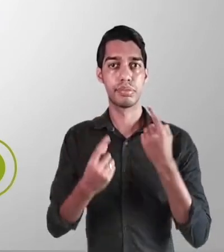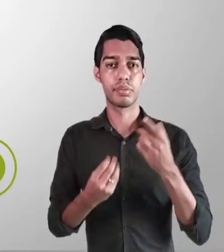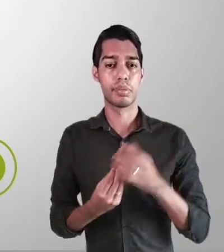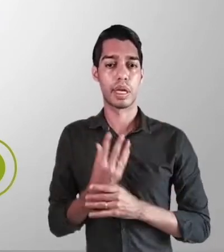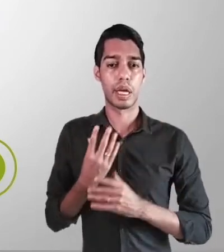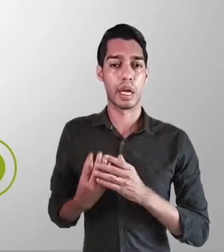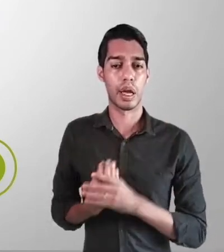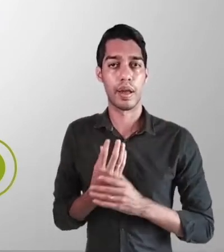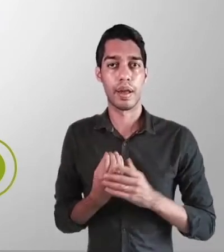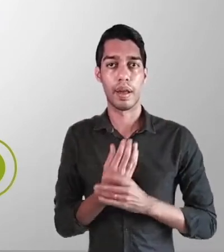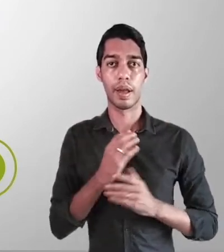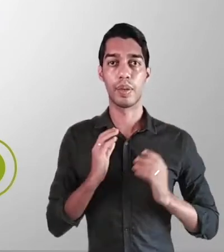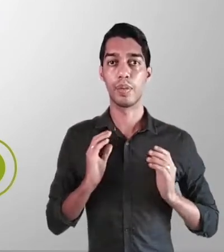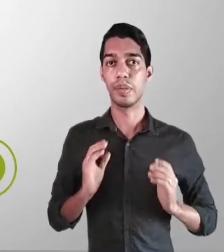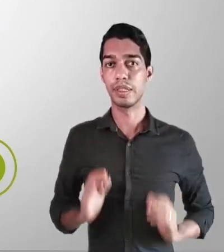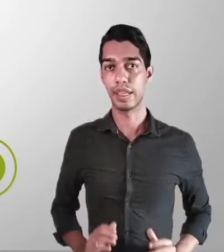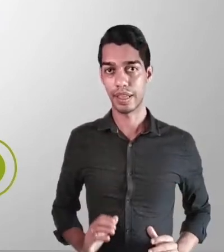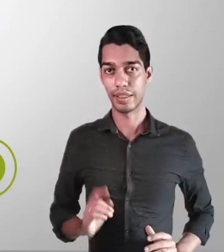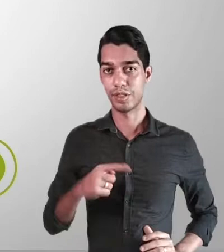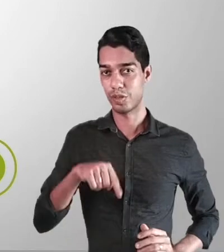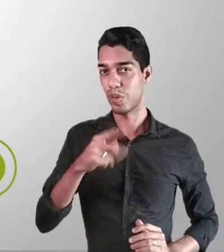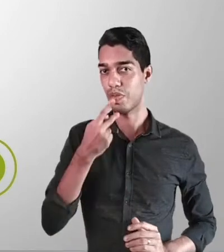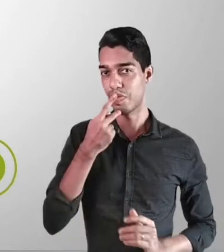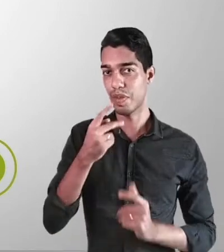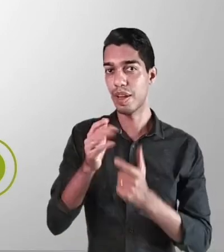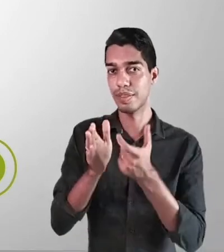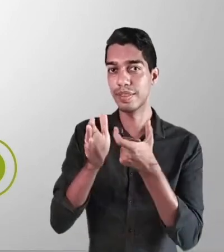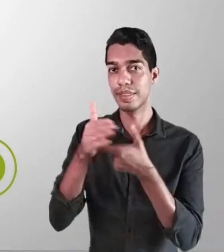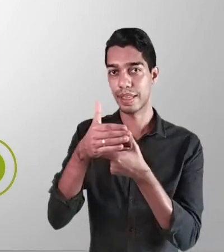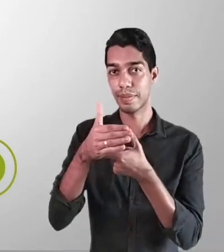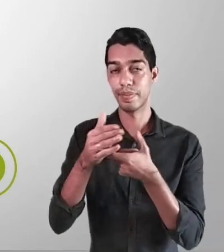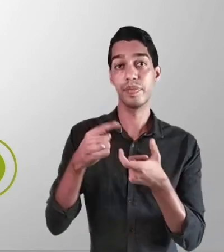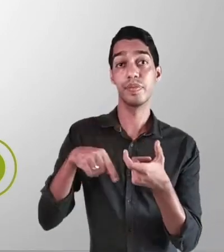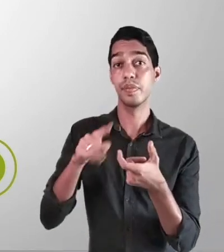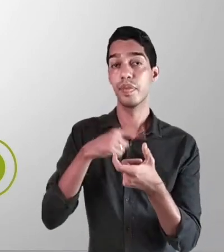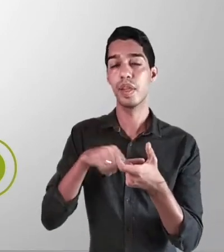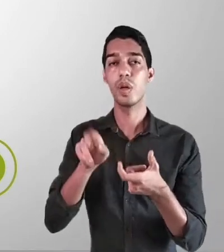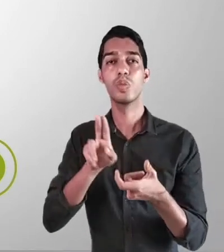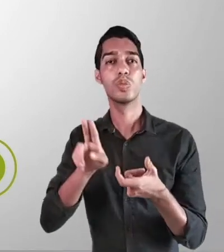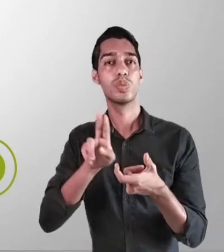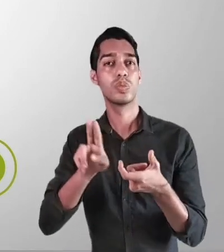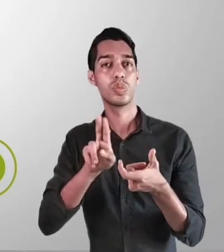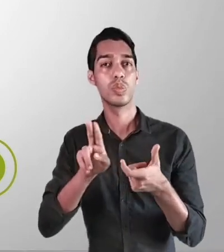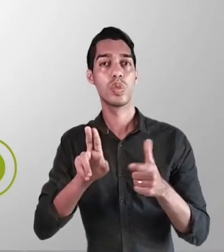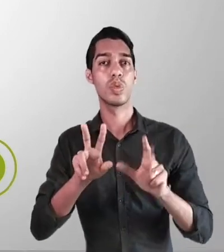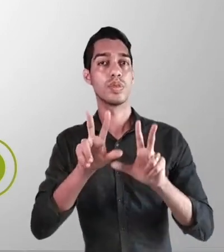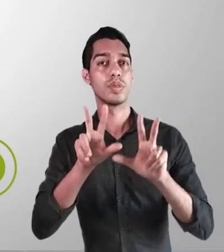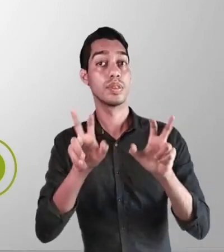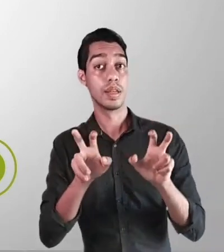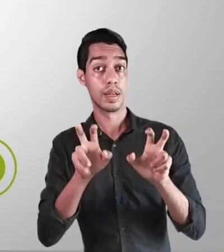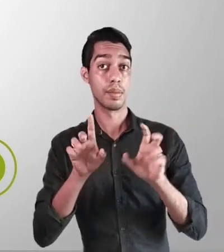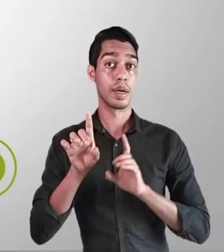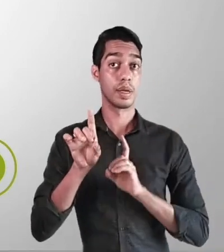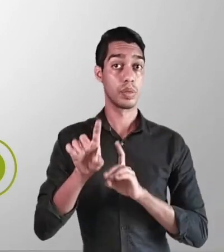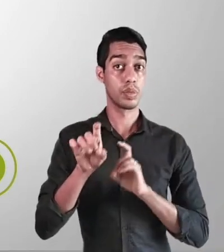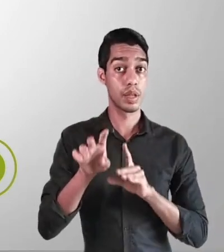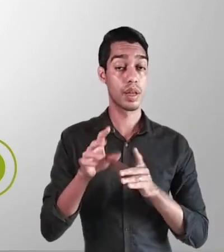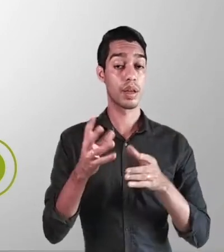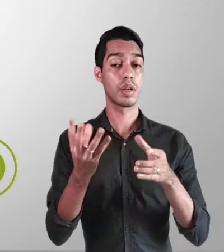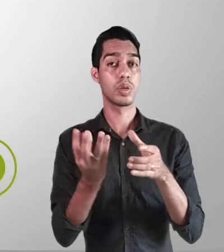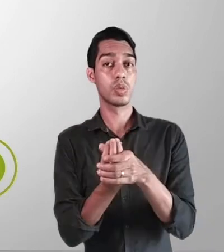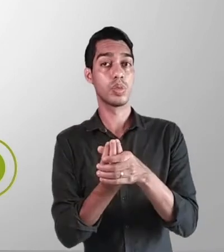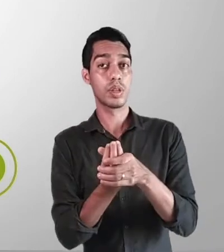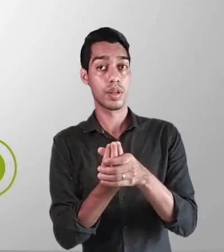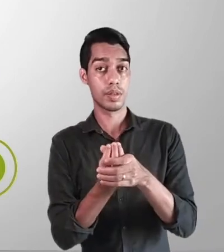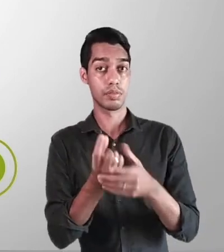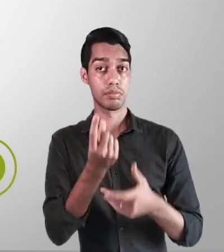grande desafio que todos nós que lidamos com a temática da educação e da inclusão financeira